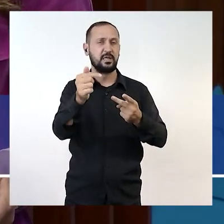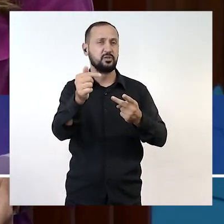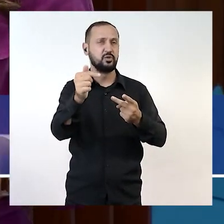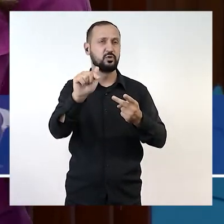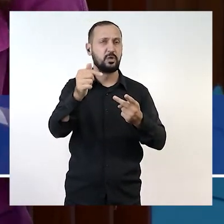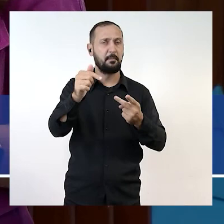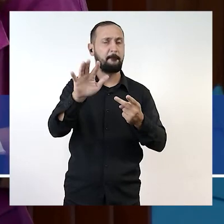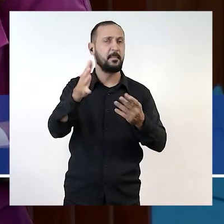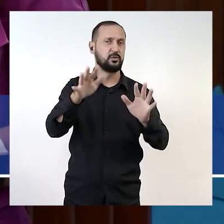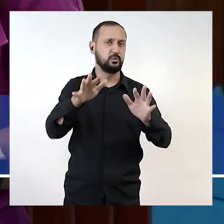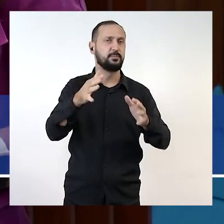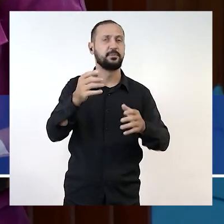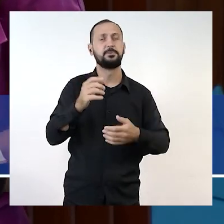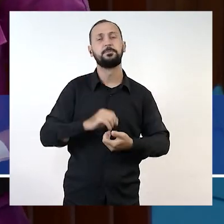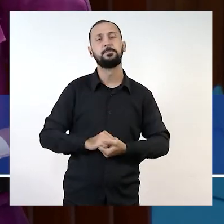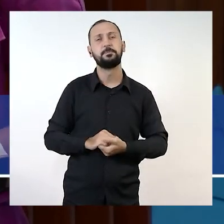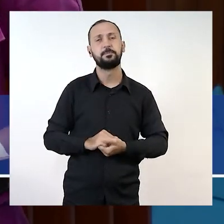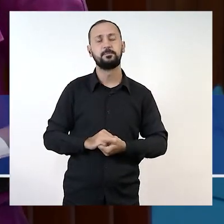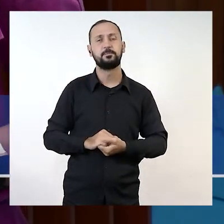5,10 e R$